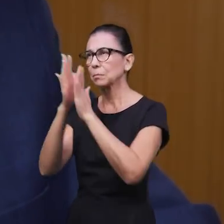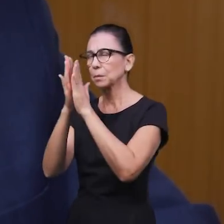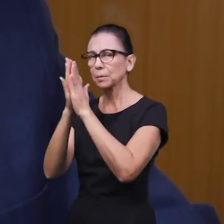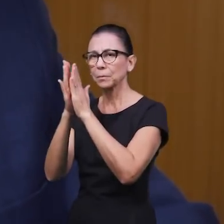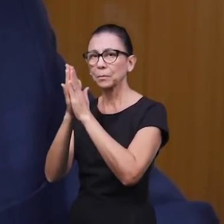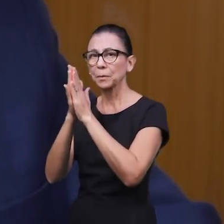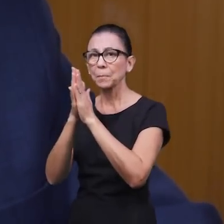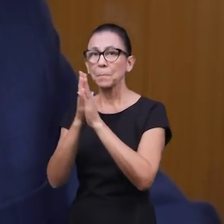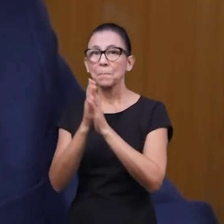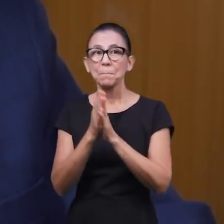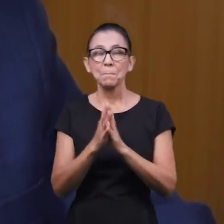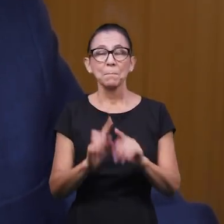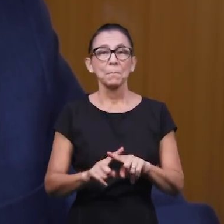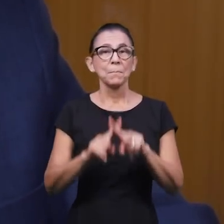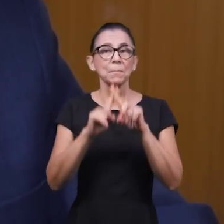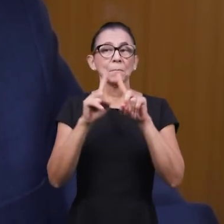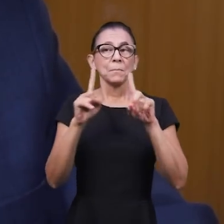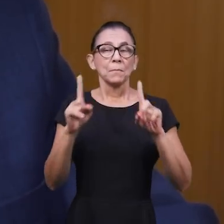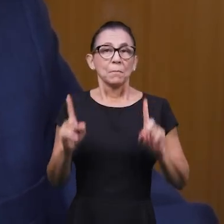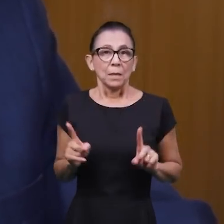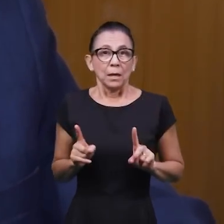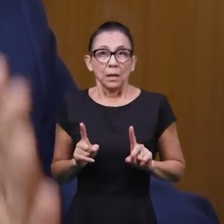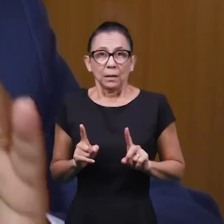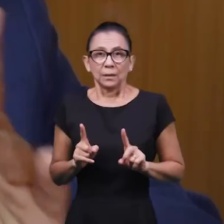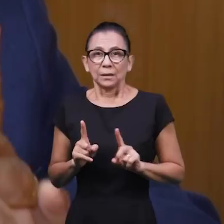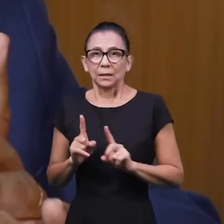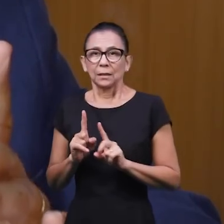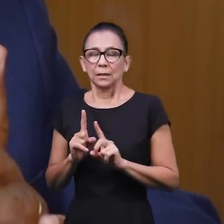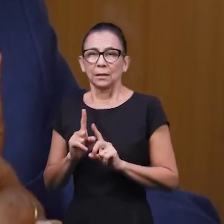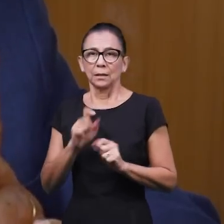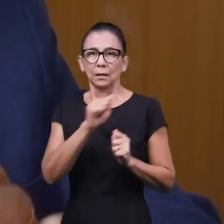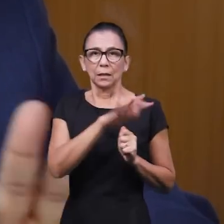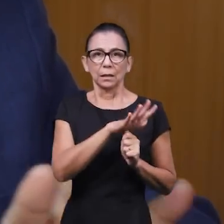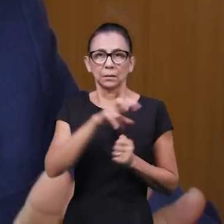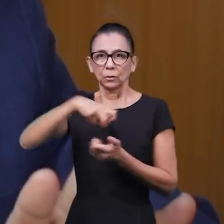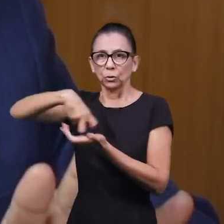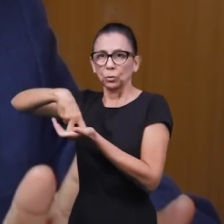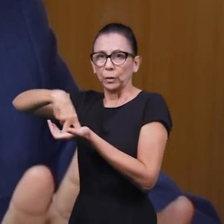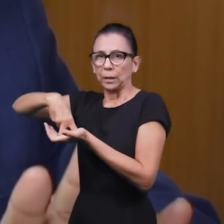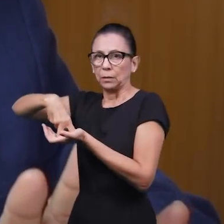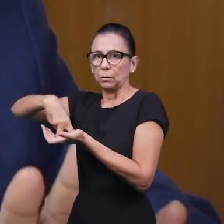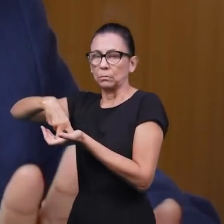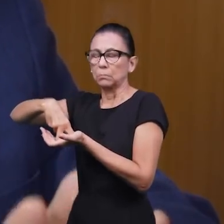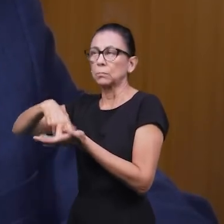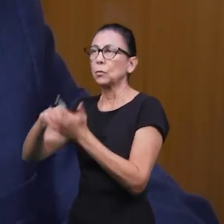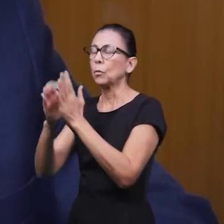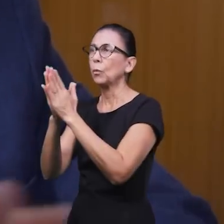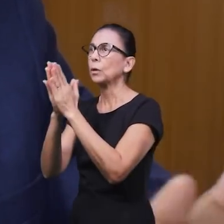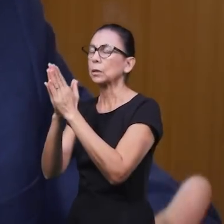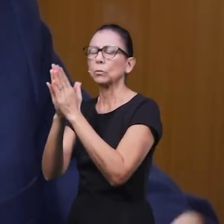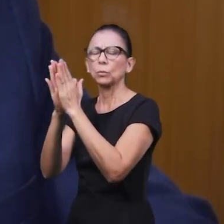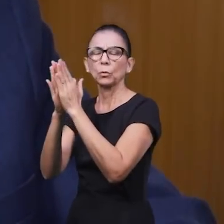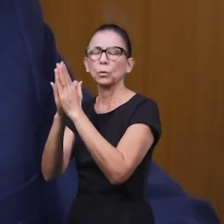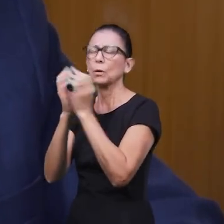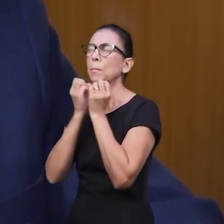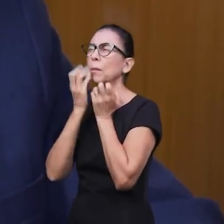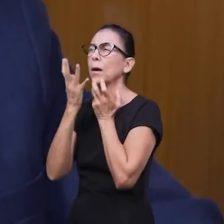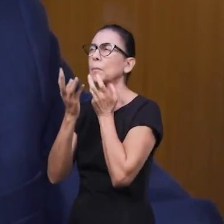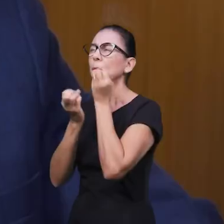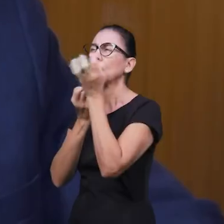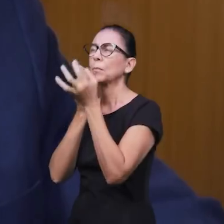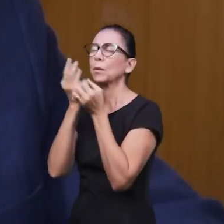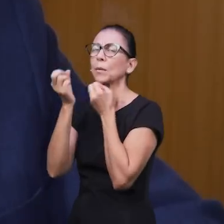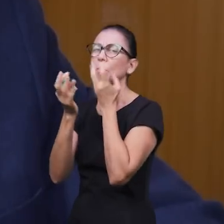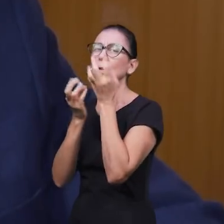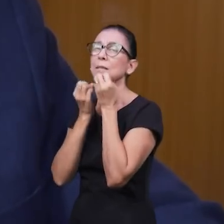vai observar que depois que ela levantou da oração, ela não estava mais triste, estava alegre. Não tinha acontecido nada, mas ela creu